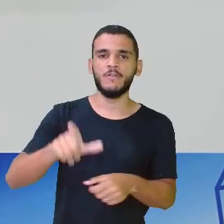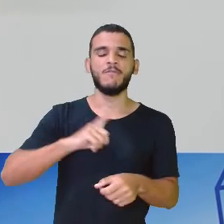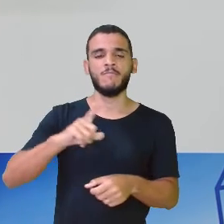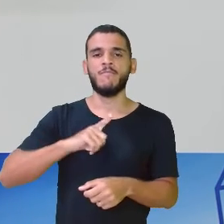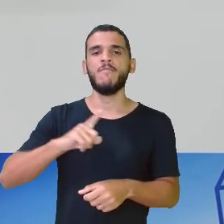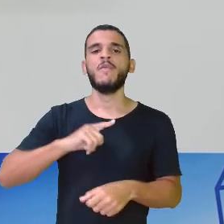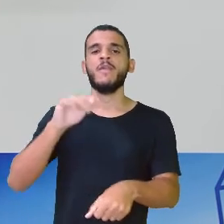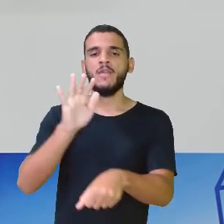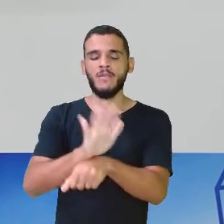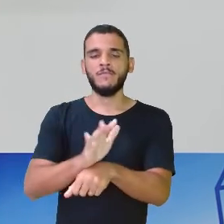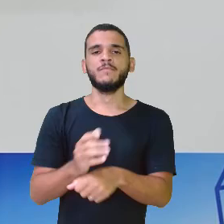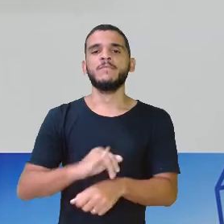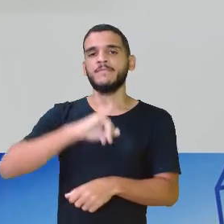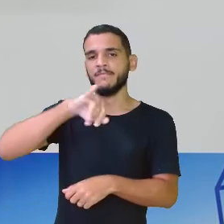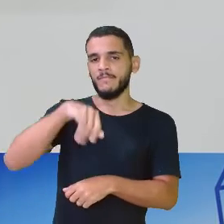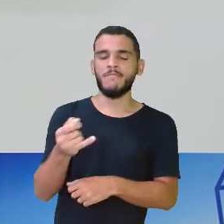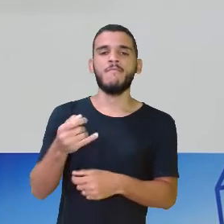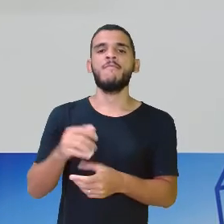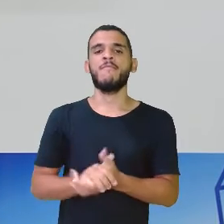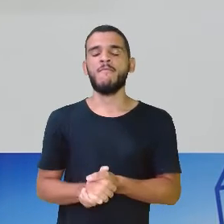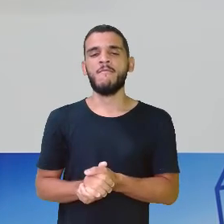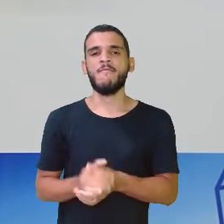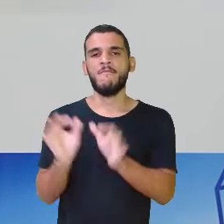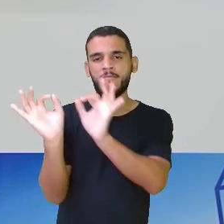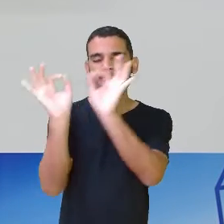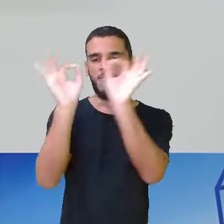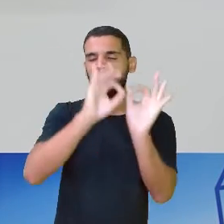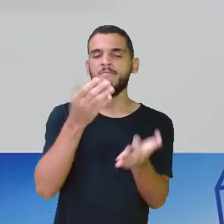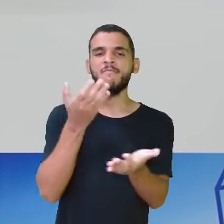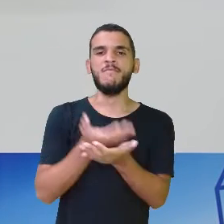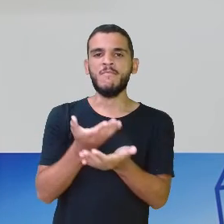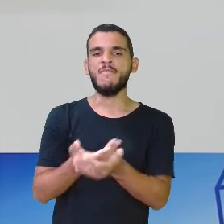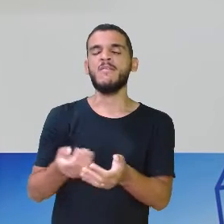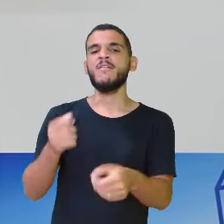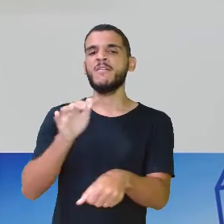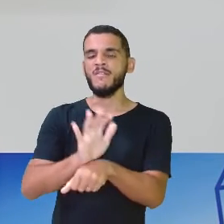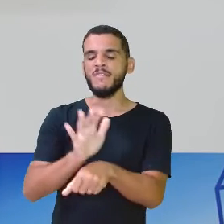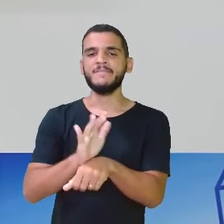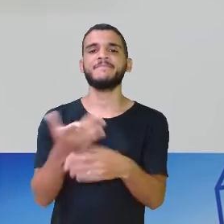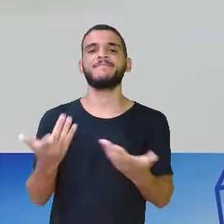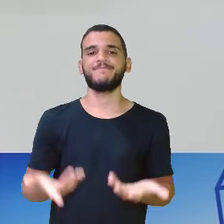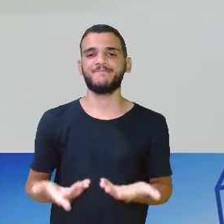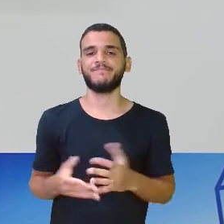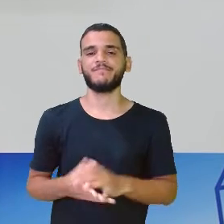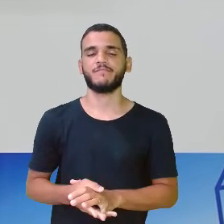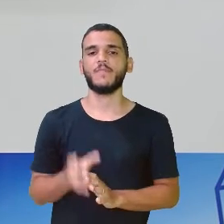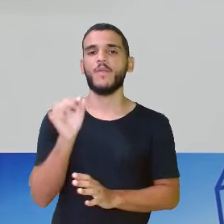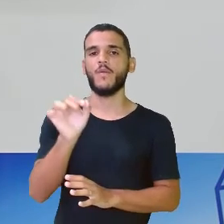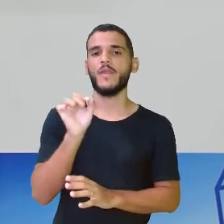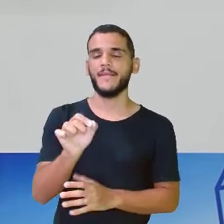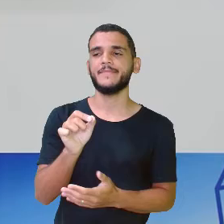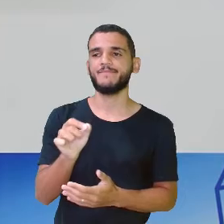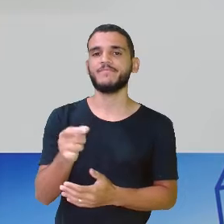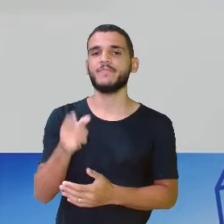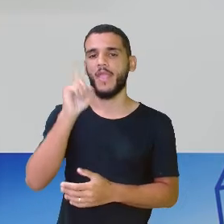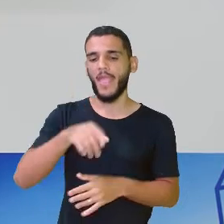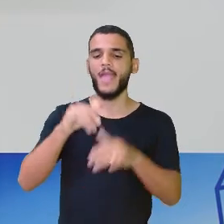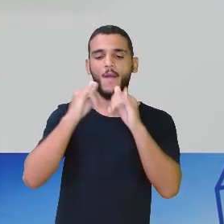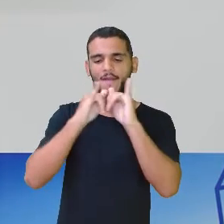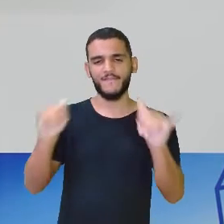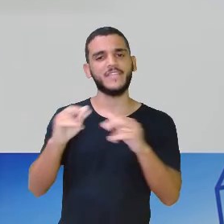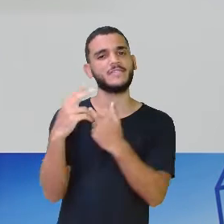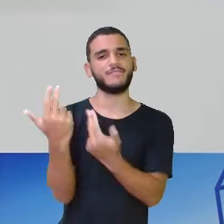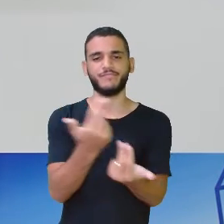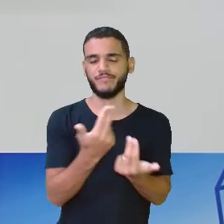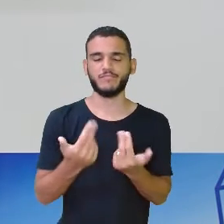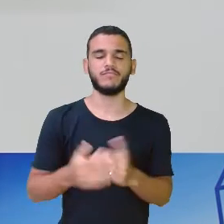Então, aproveitando, para quem assiste a aula no turno da tarde, os mesmos recados, professor?